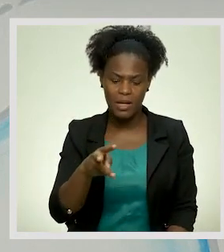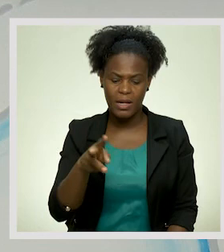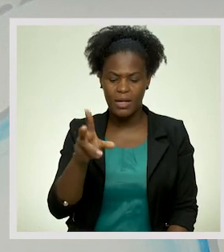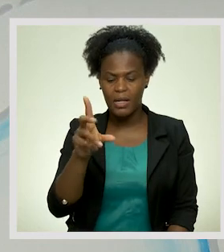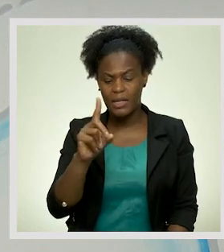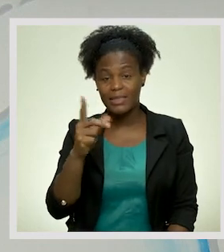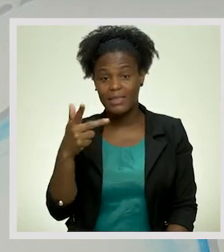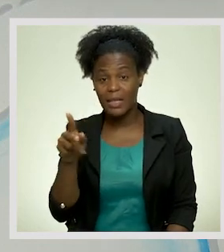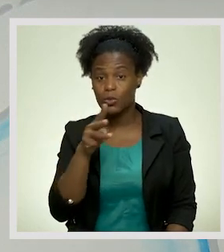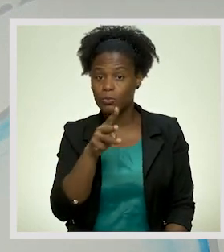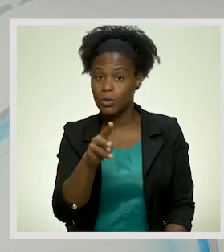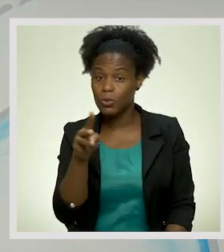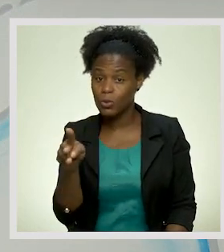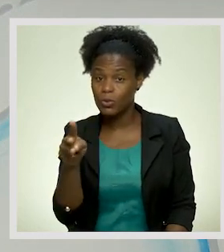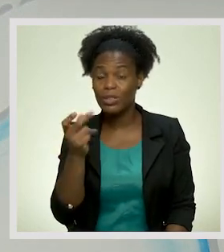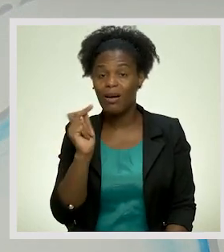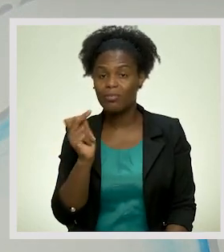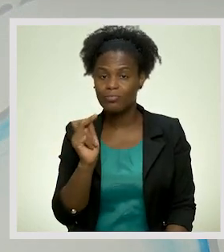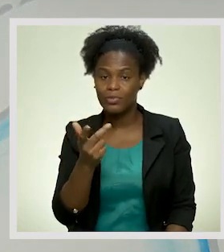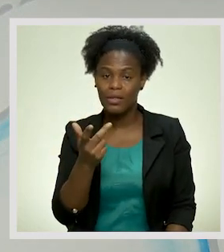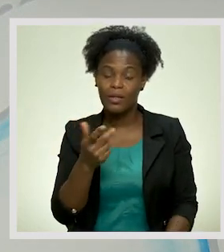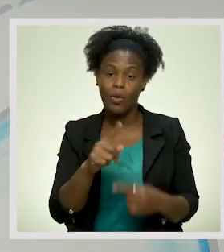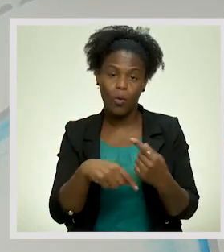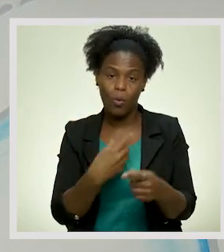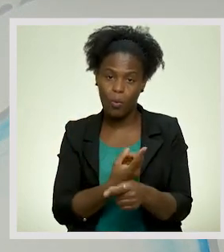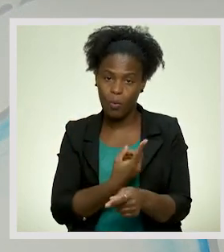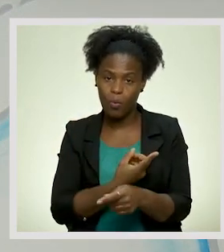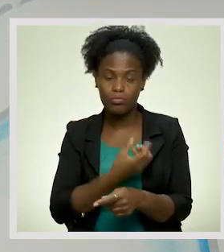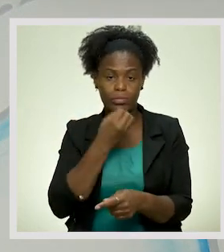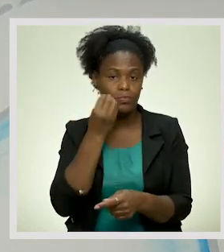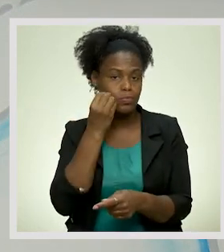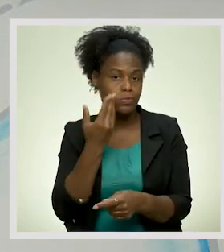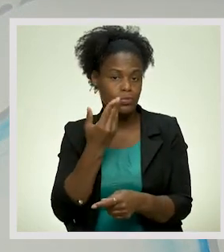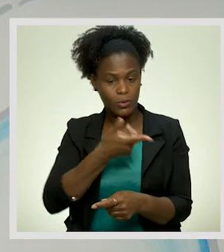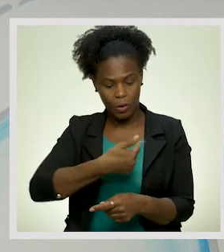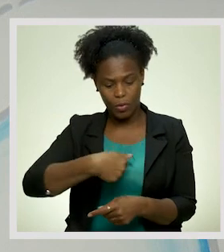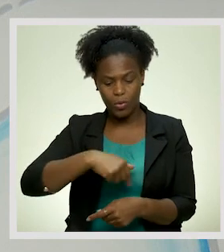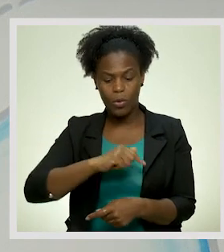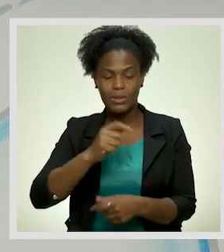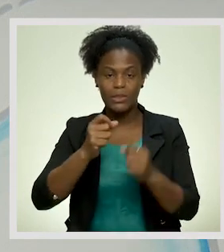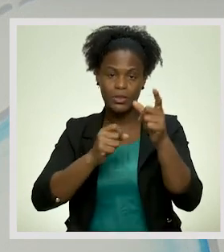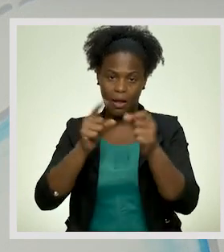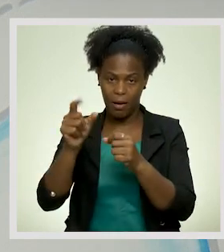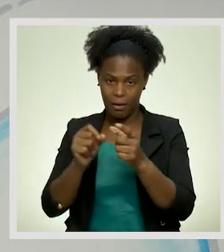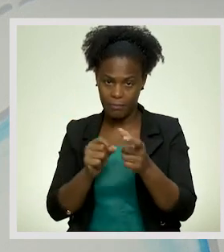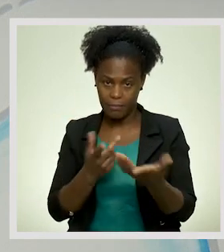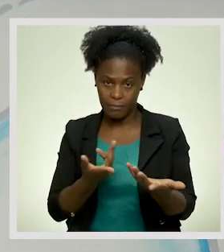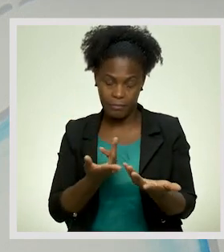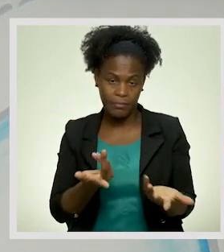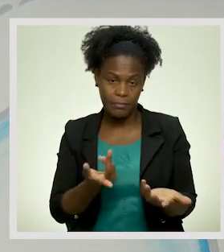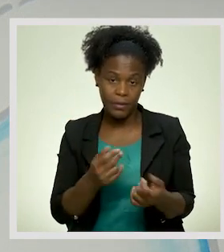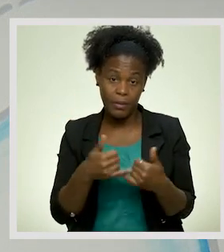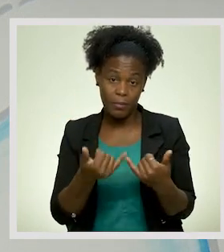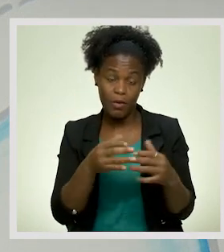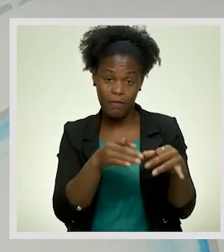4.600 milhões de anos, de entre outras características da nossa estrela. E, por fim,